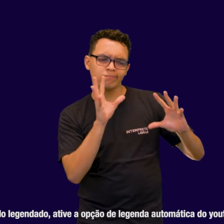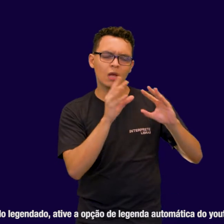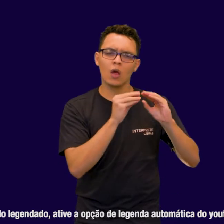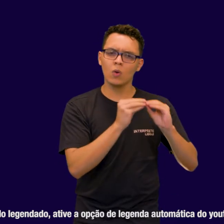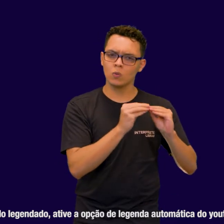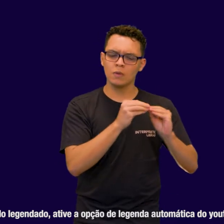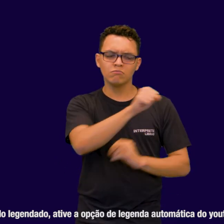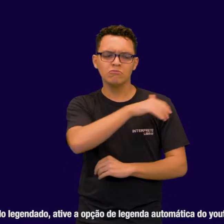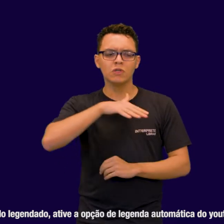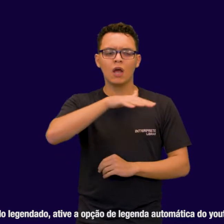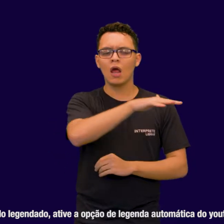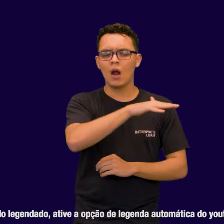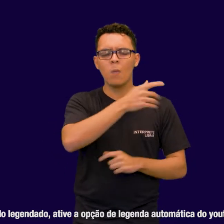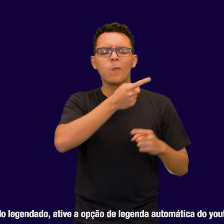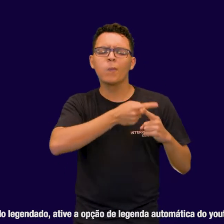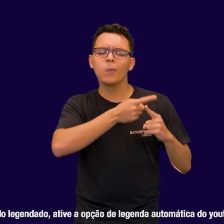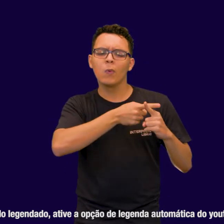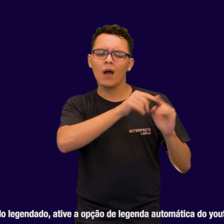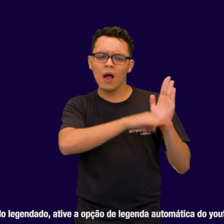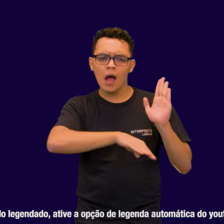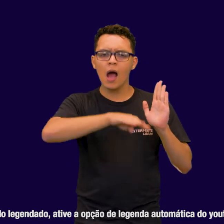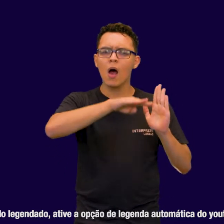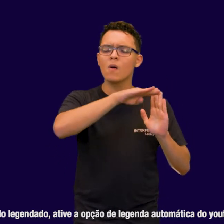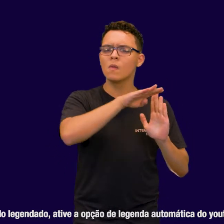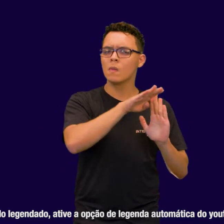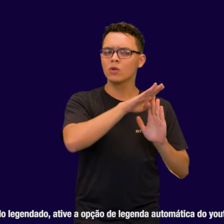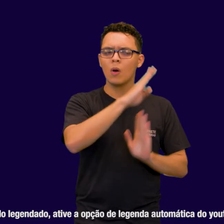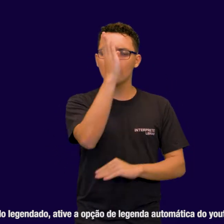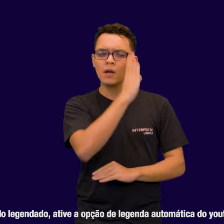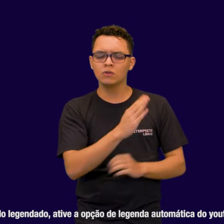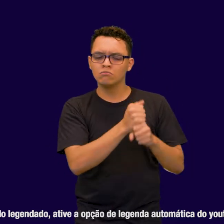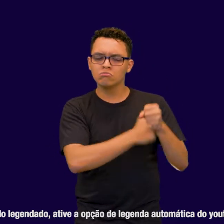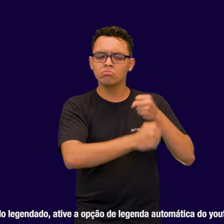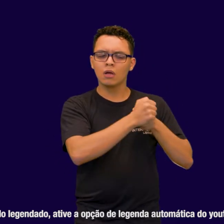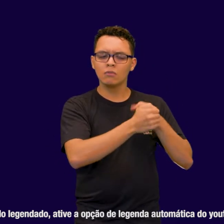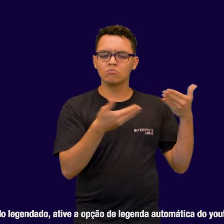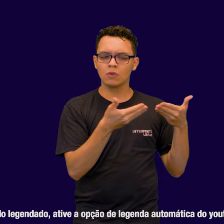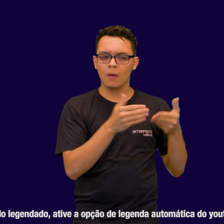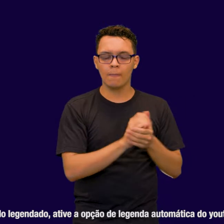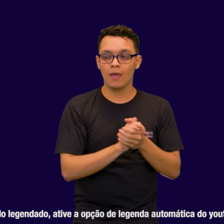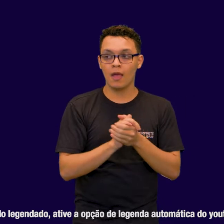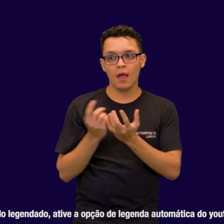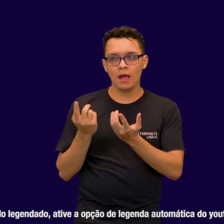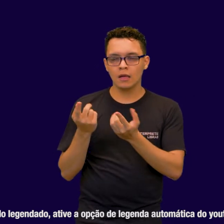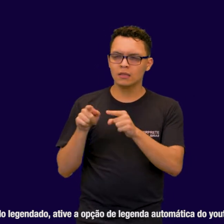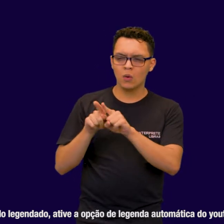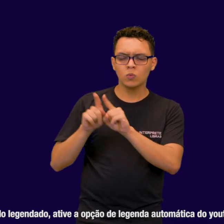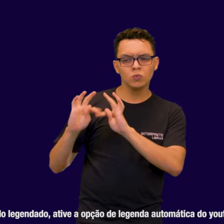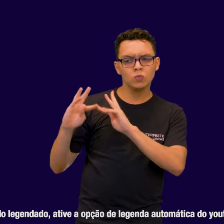resumir de forma geral por que o mercado cresceu tanto no Brasil nos últimos anos? Isso